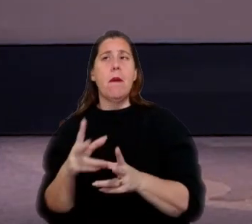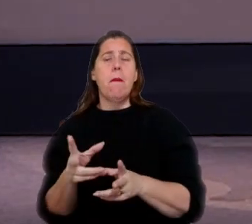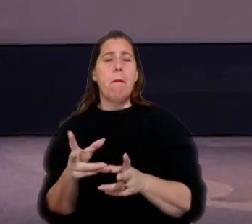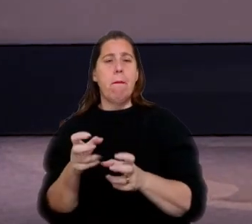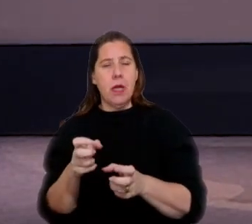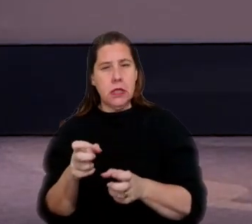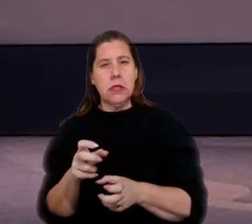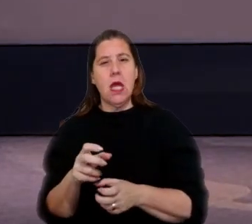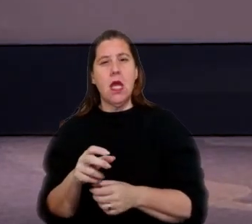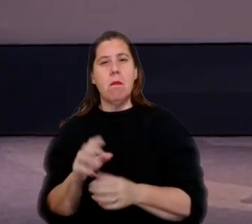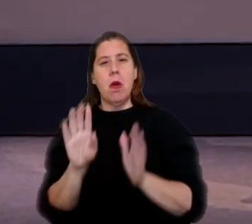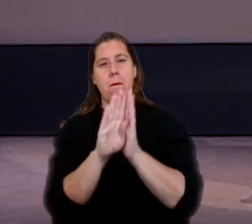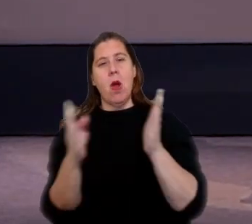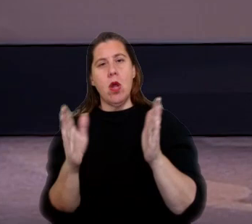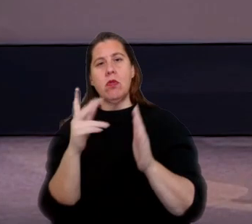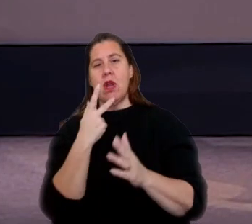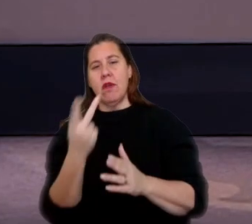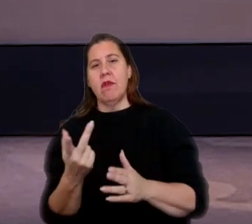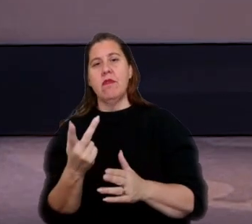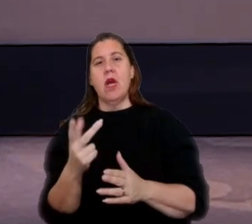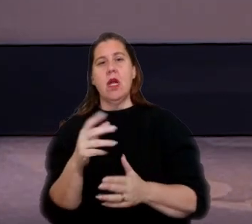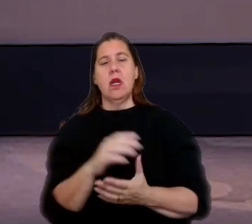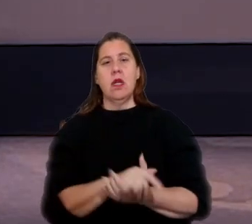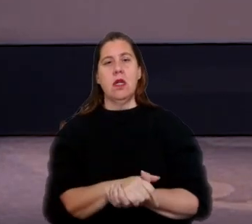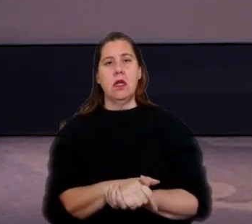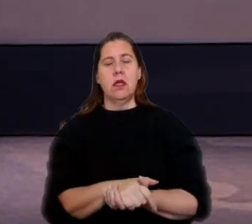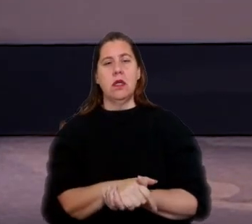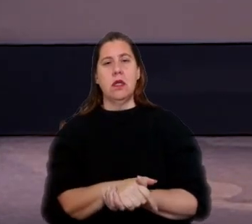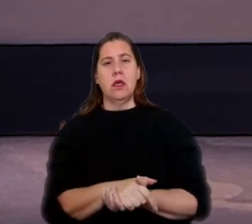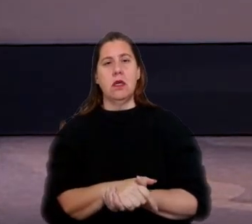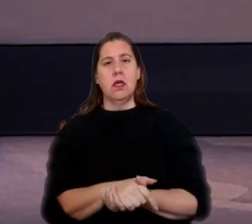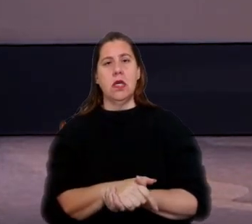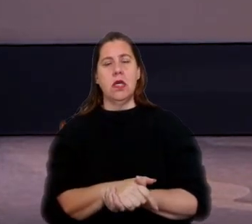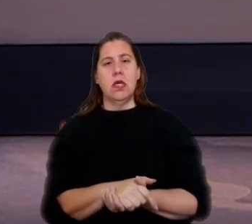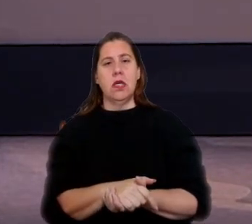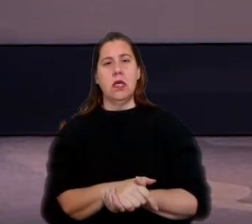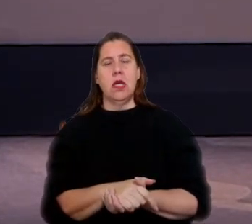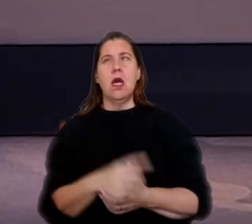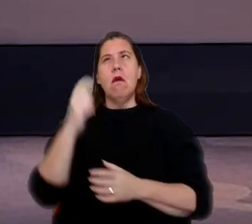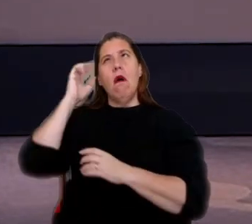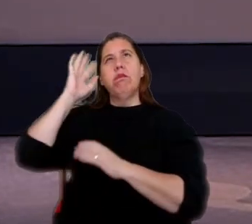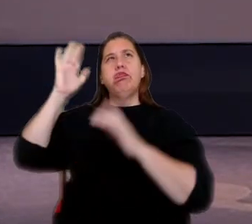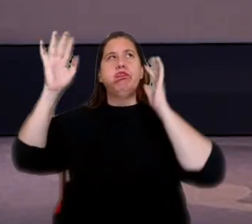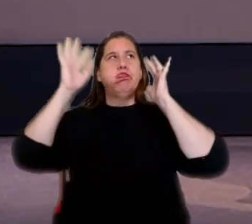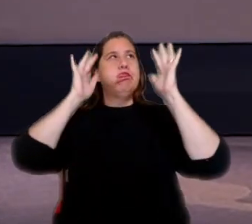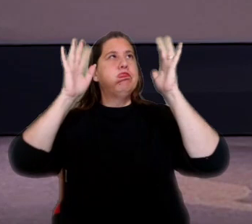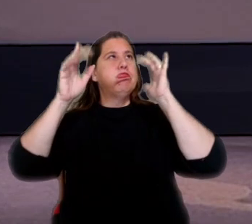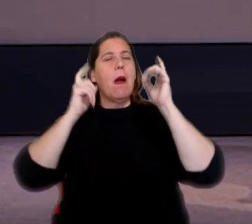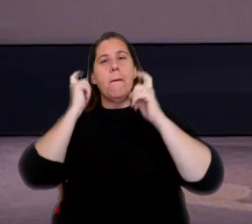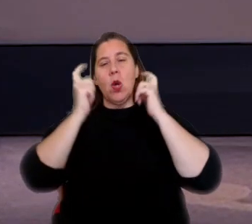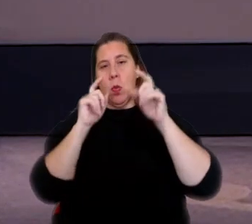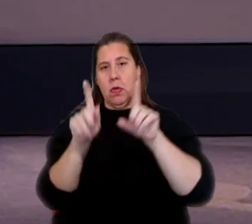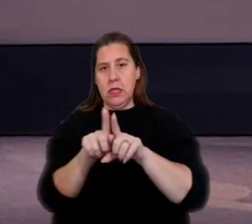E eu percebo, né, nessa questão da porta, quando ele fala ali, quando eles estão dormindo, tentando dormir, ele fala que a cabeça dele tem mil pensamentos e